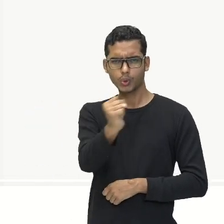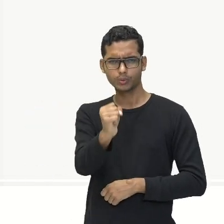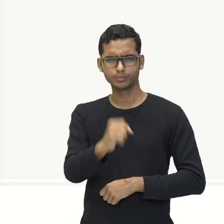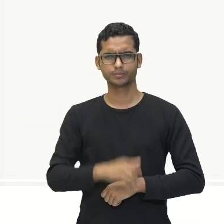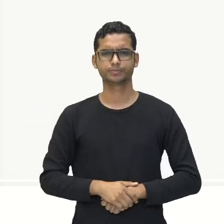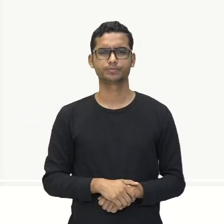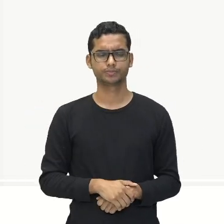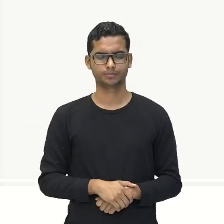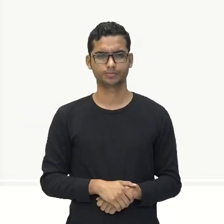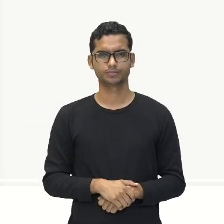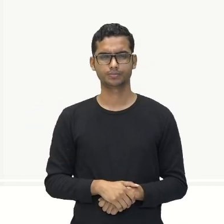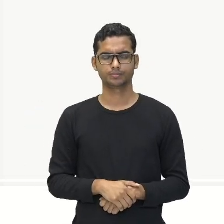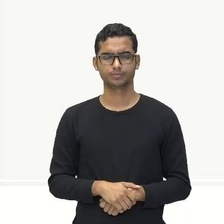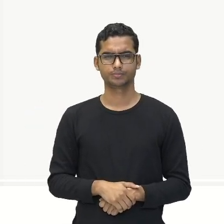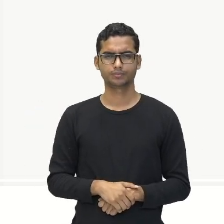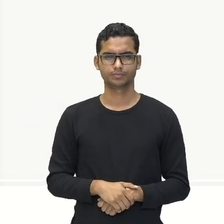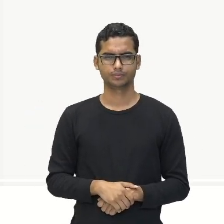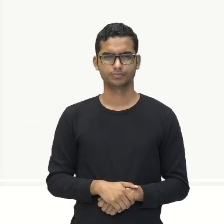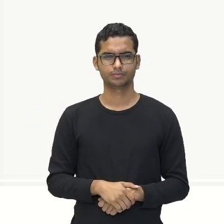768.